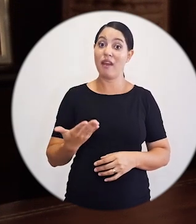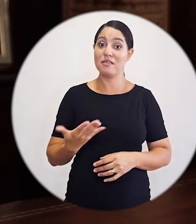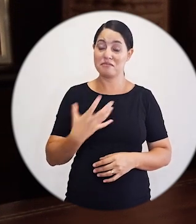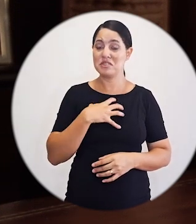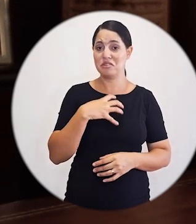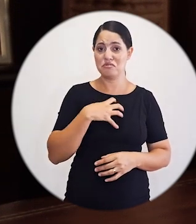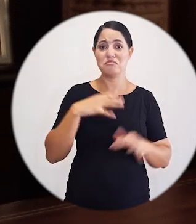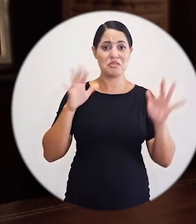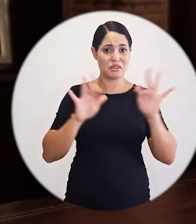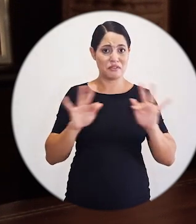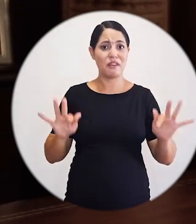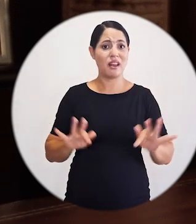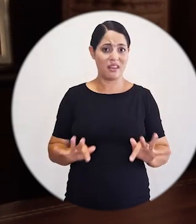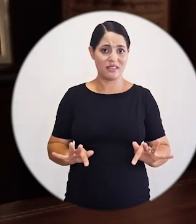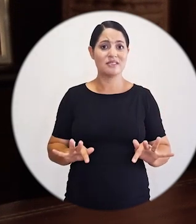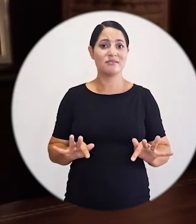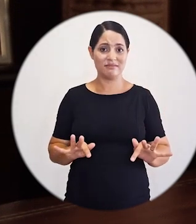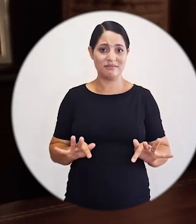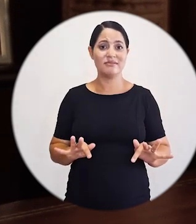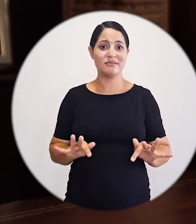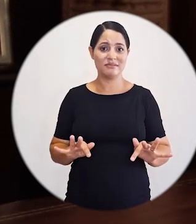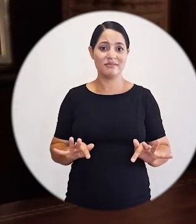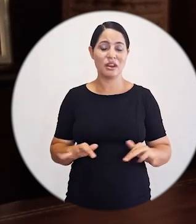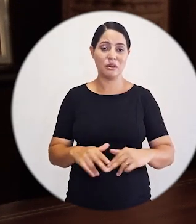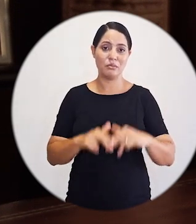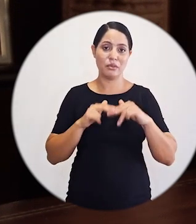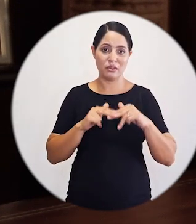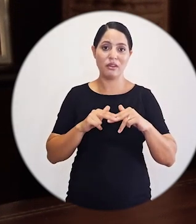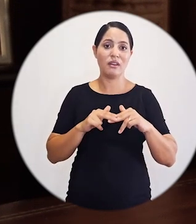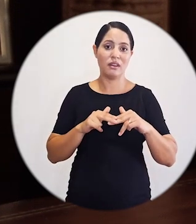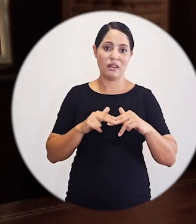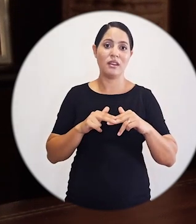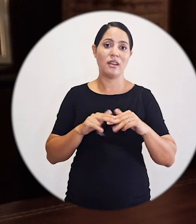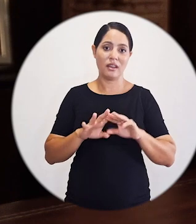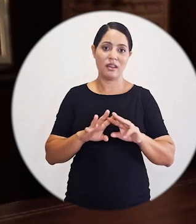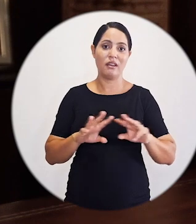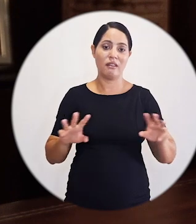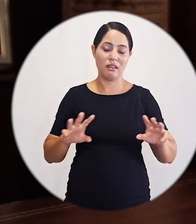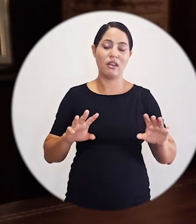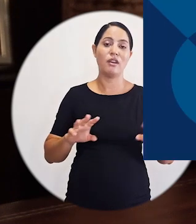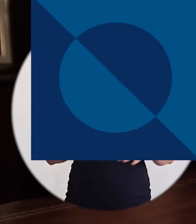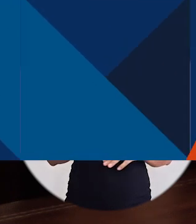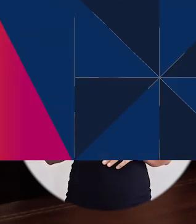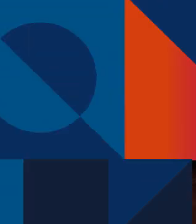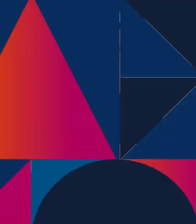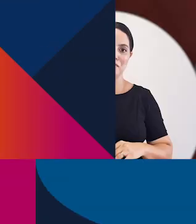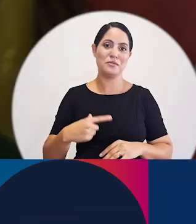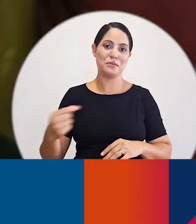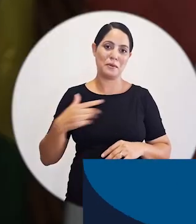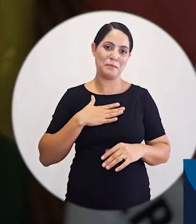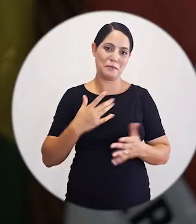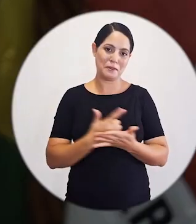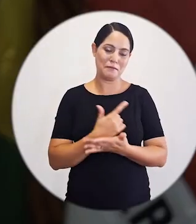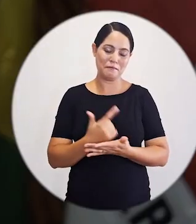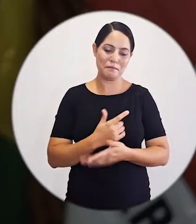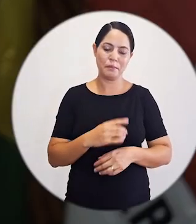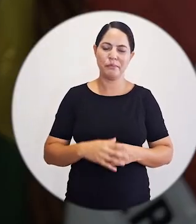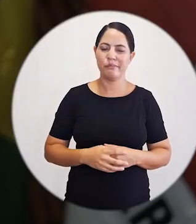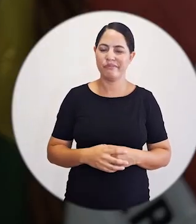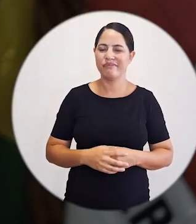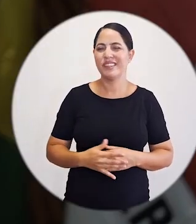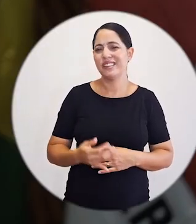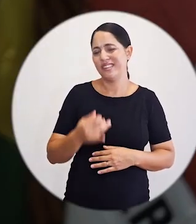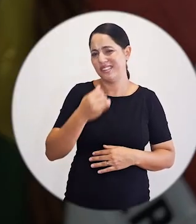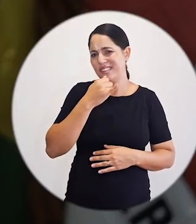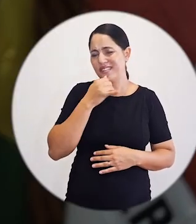orgulhoso, surpreendido, surpreso, mas muito feliz pela escolha feita pela editora Fórum. Infelizmente,